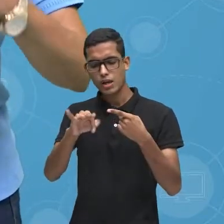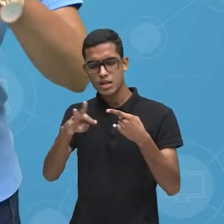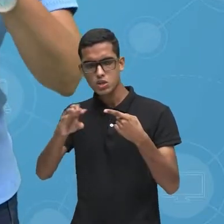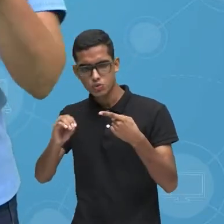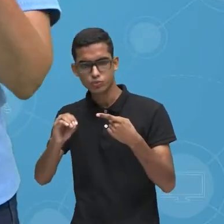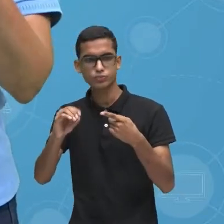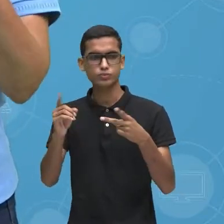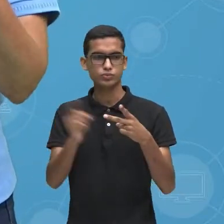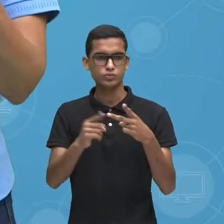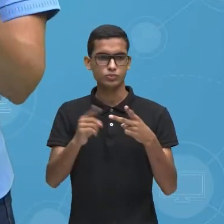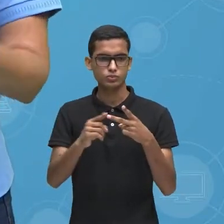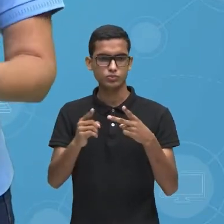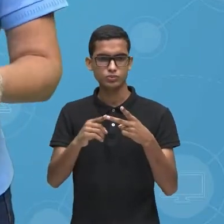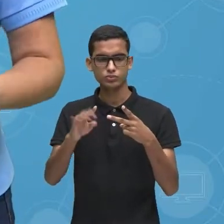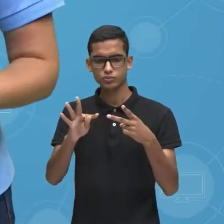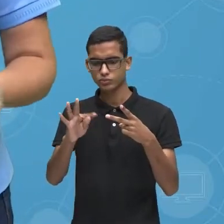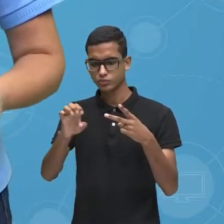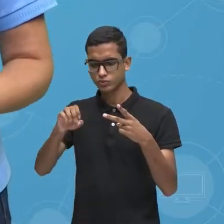vai